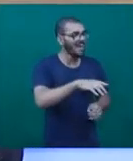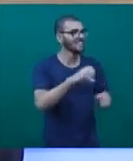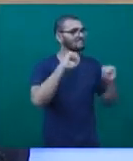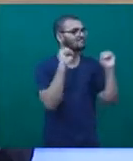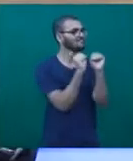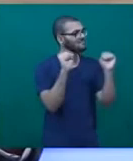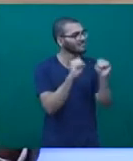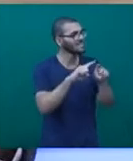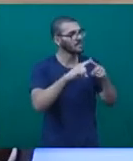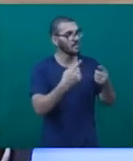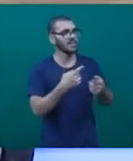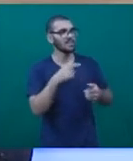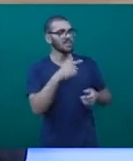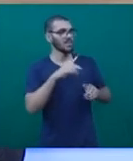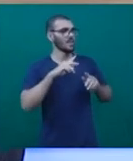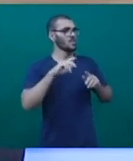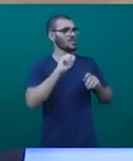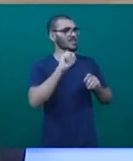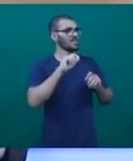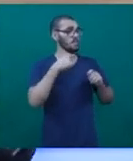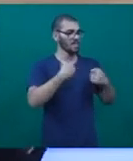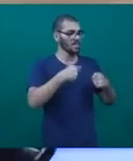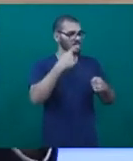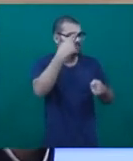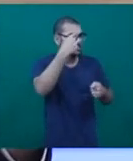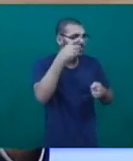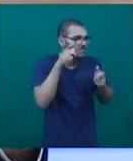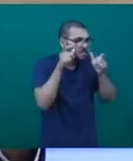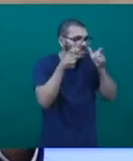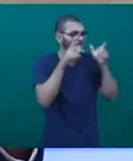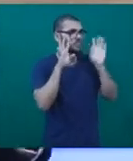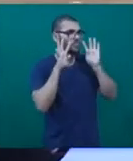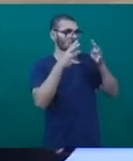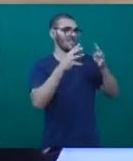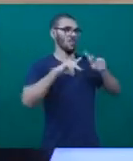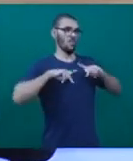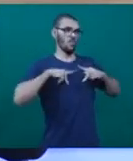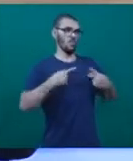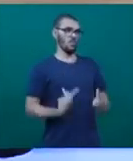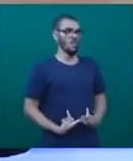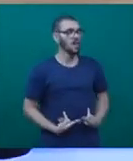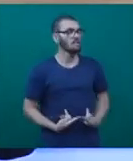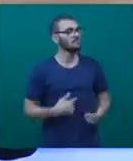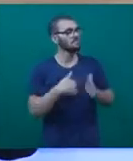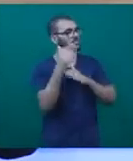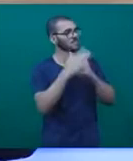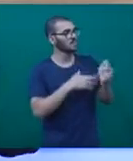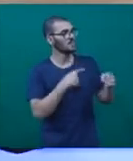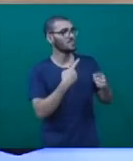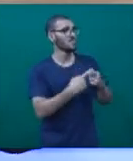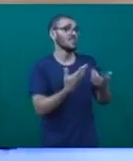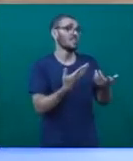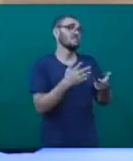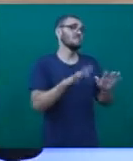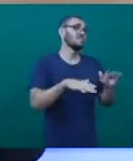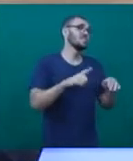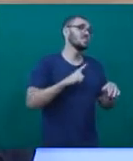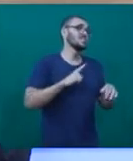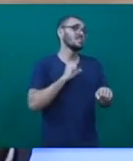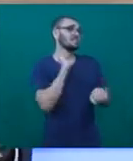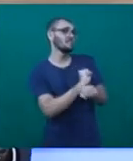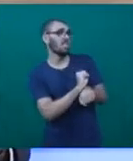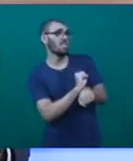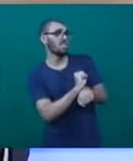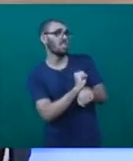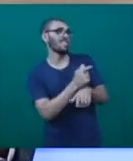que é passado também a questão da humanização na formação desses profissionais, porque a gente sabe, às vezes a pessoa fica sedentária há 20 anos, de repente